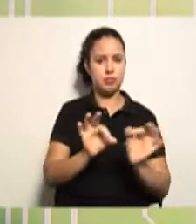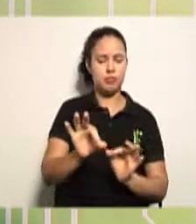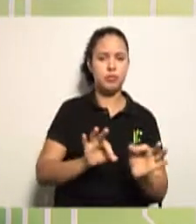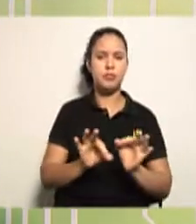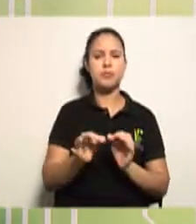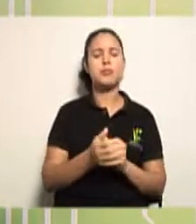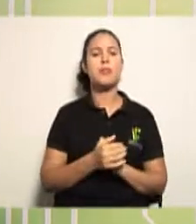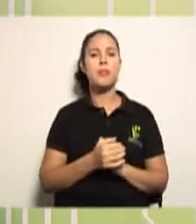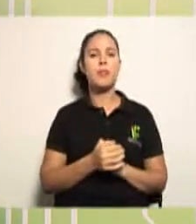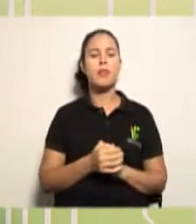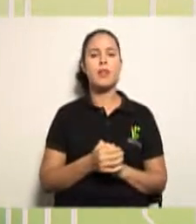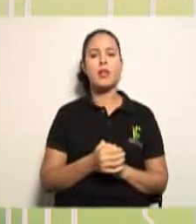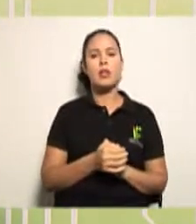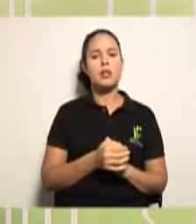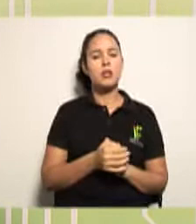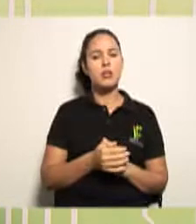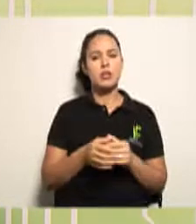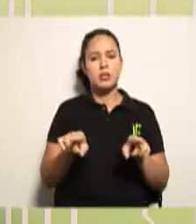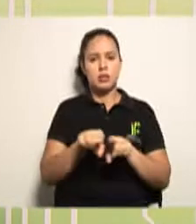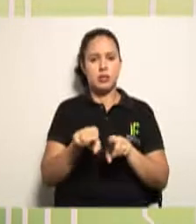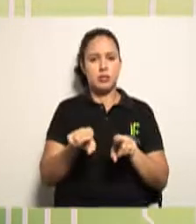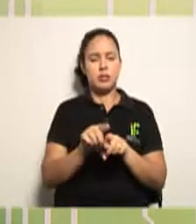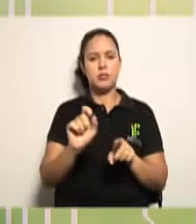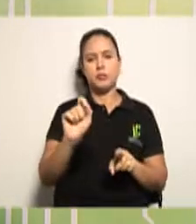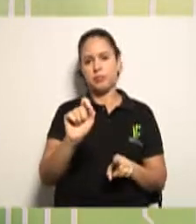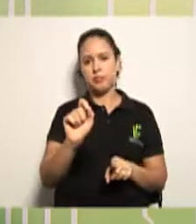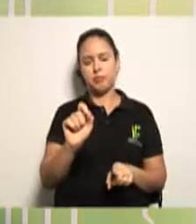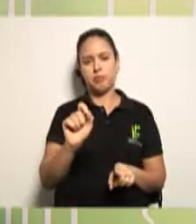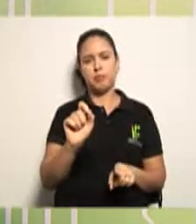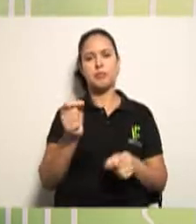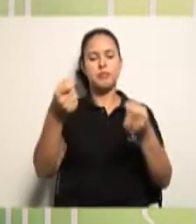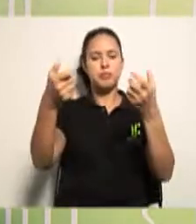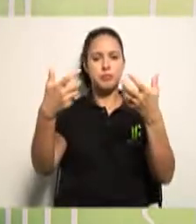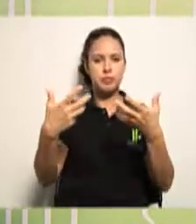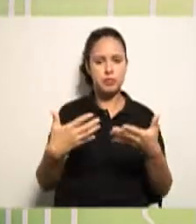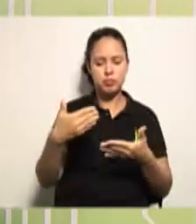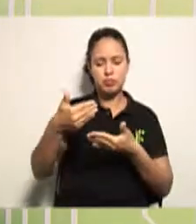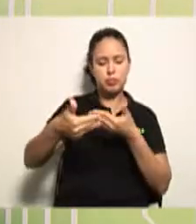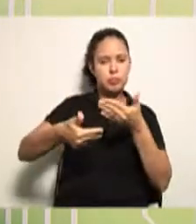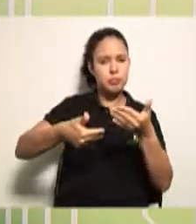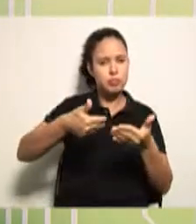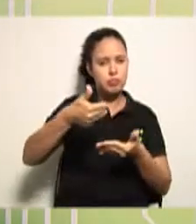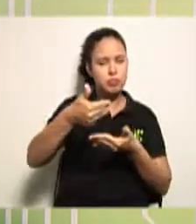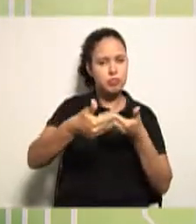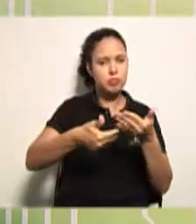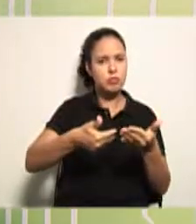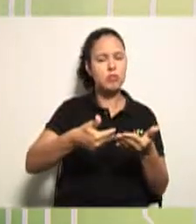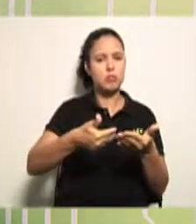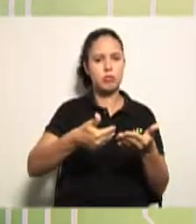essa definição, que ele fala em relação ao processo de tomar e colocar em prática